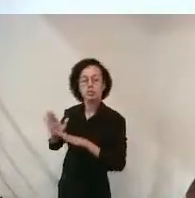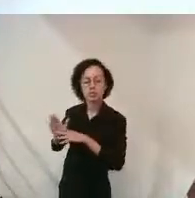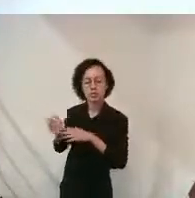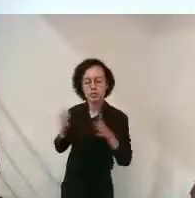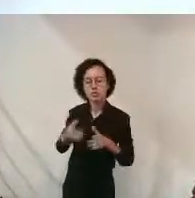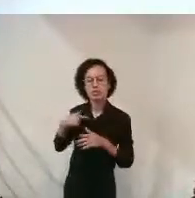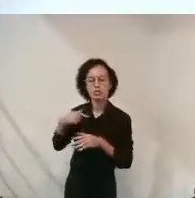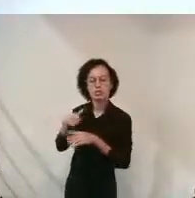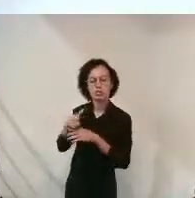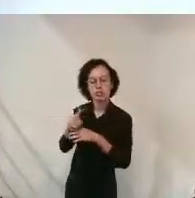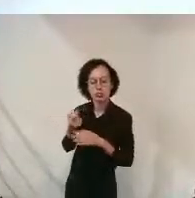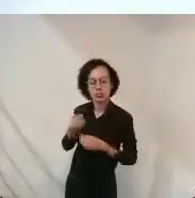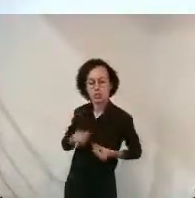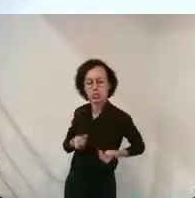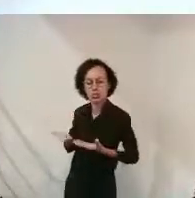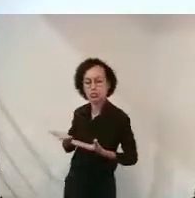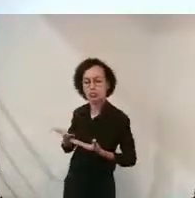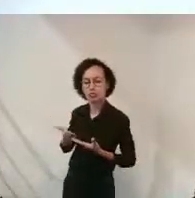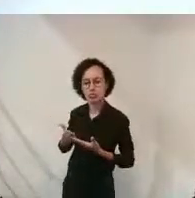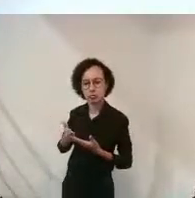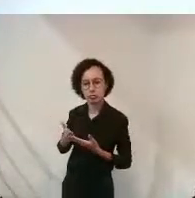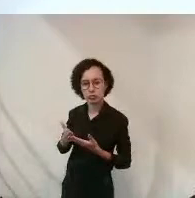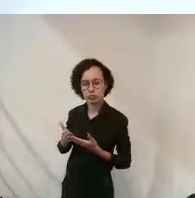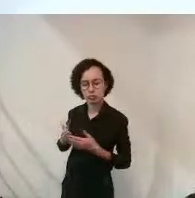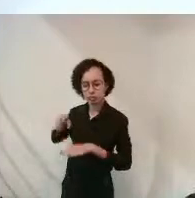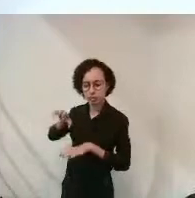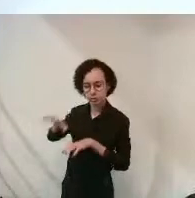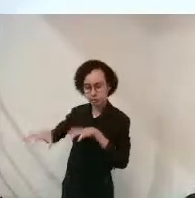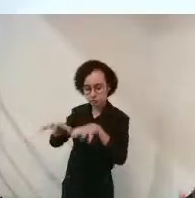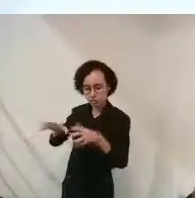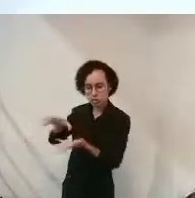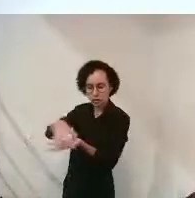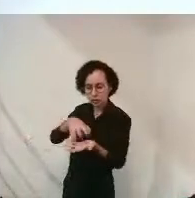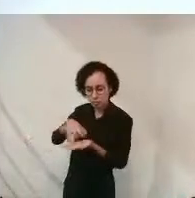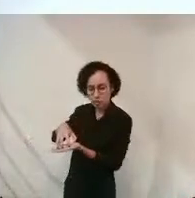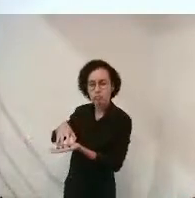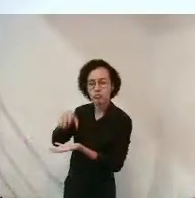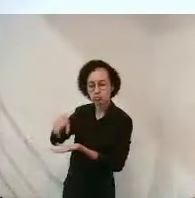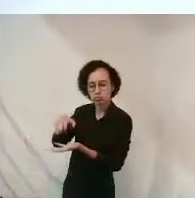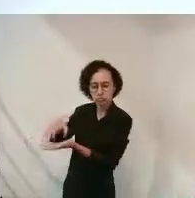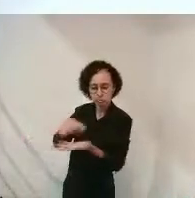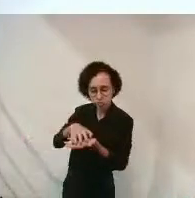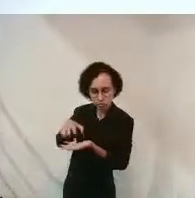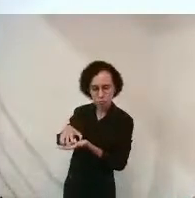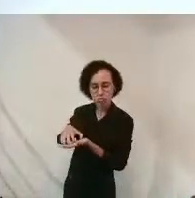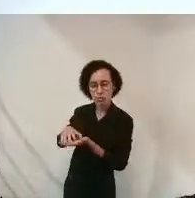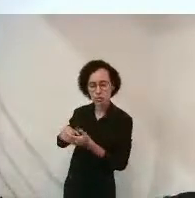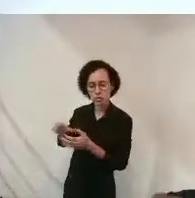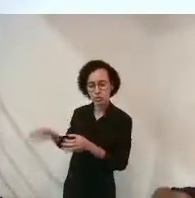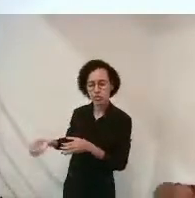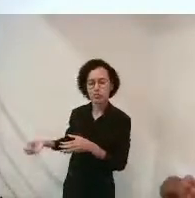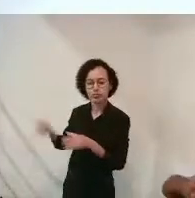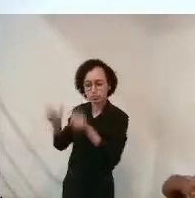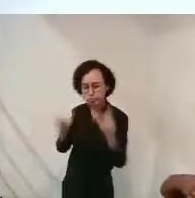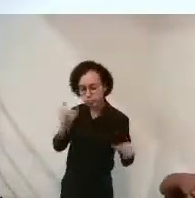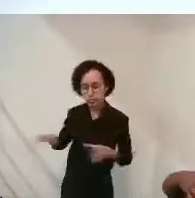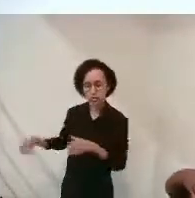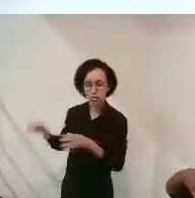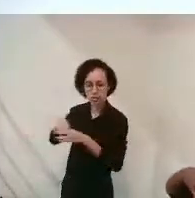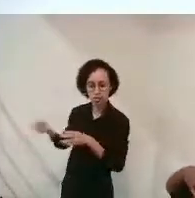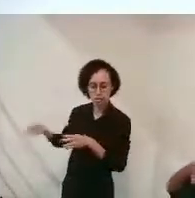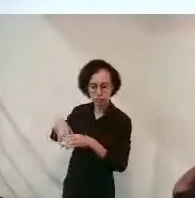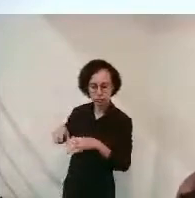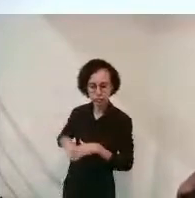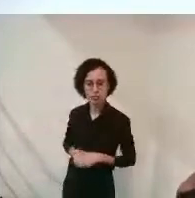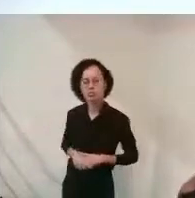canal frio entregue isso para as cooperativas de catadores, e as cooperativas de catadores sejam intermediadoras para o setor